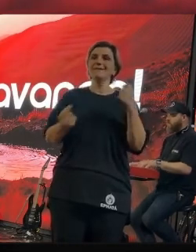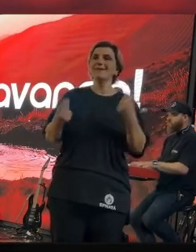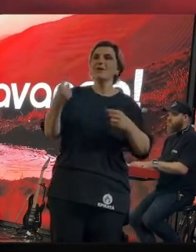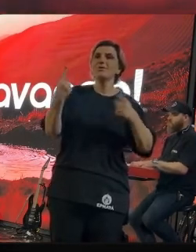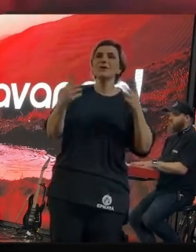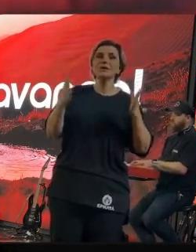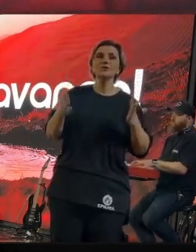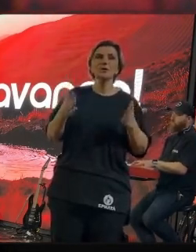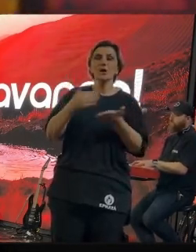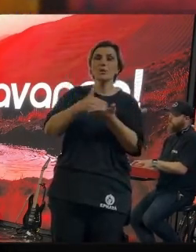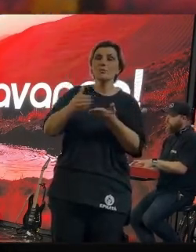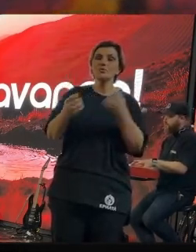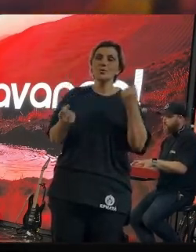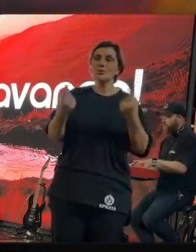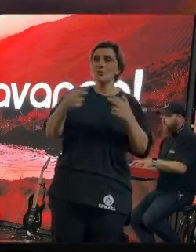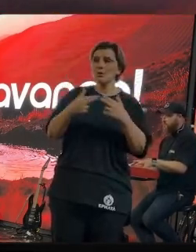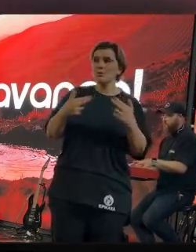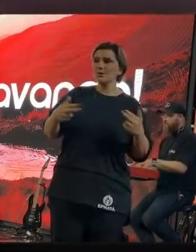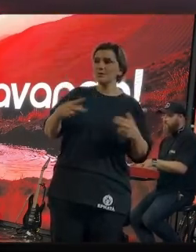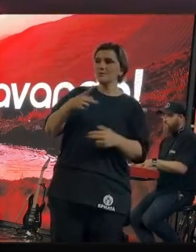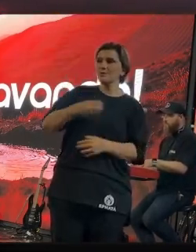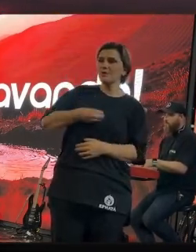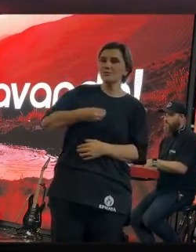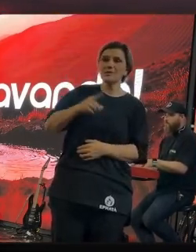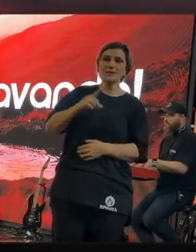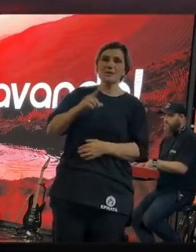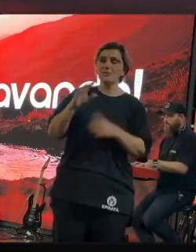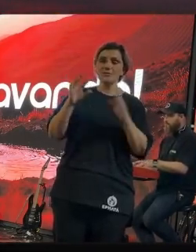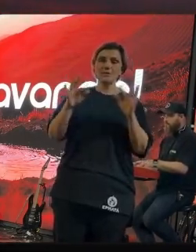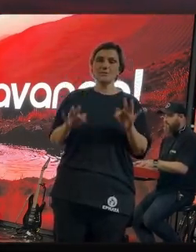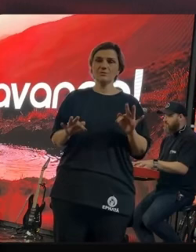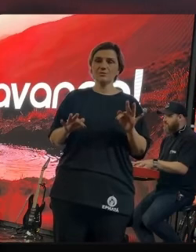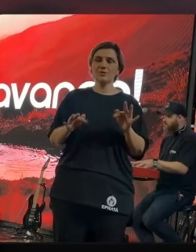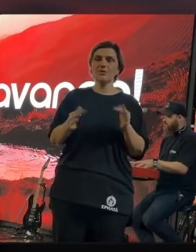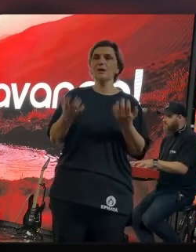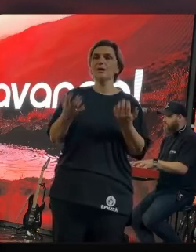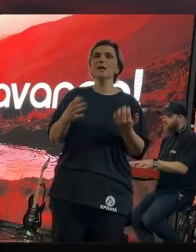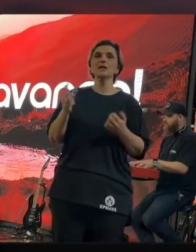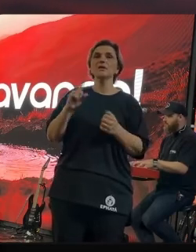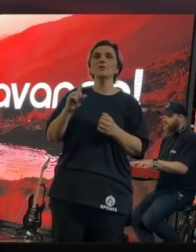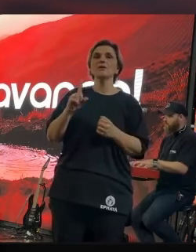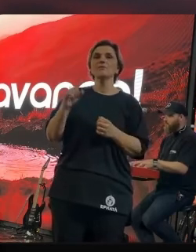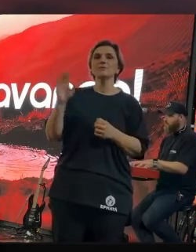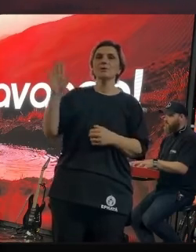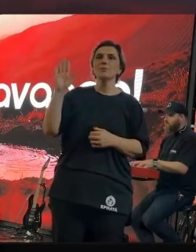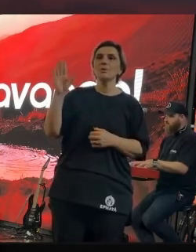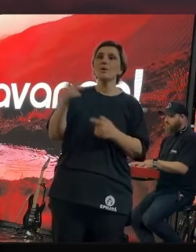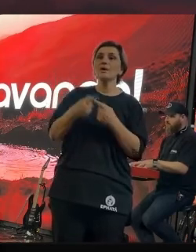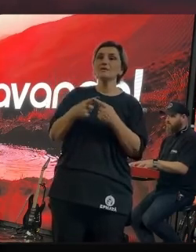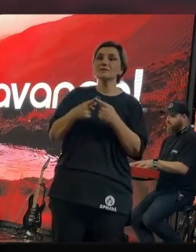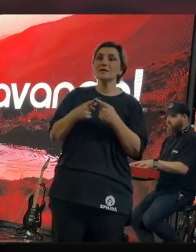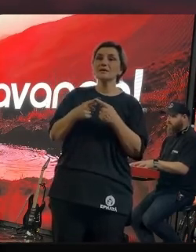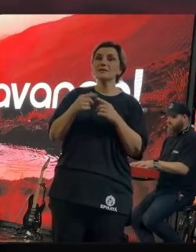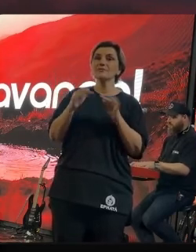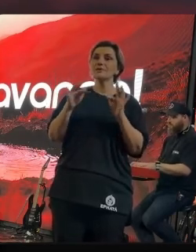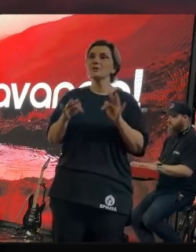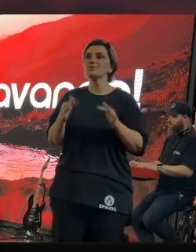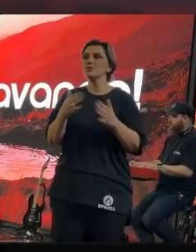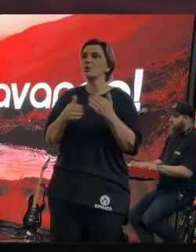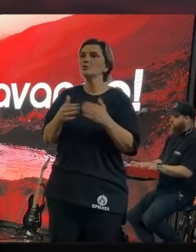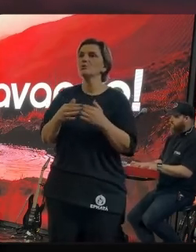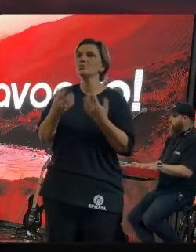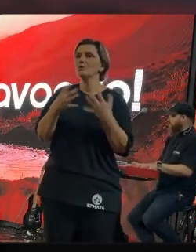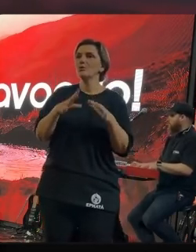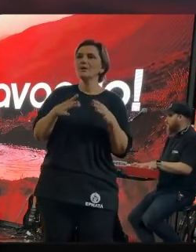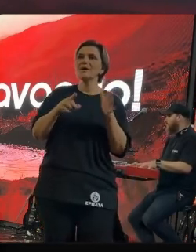começou alguma coisa na sua vida e não terminou? Quem não levantou a mão significa que terminou tudo que começou ou não quer